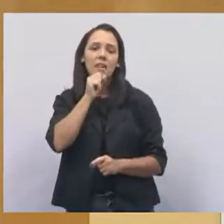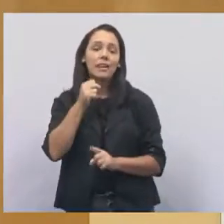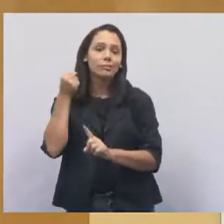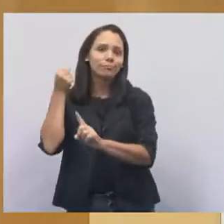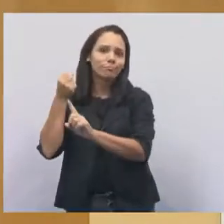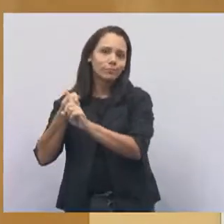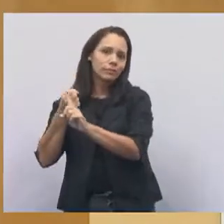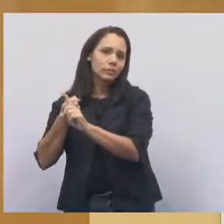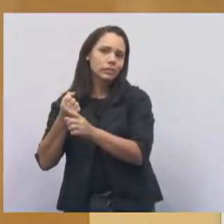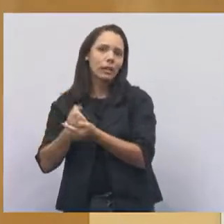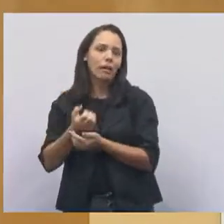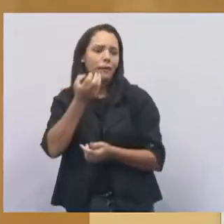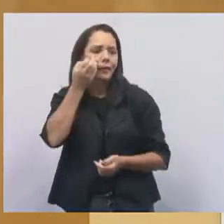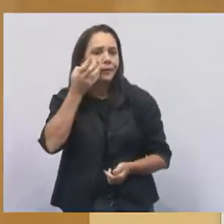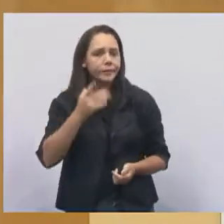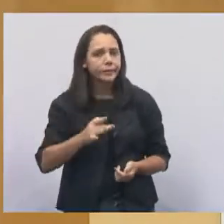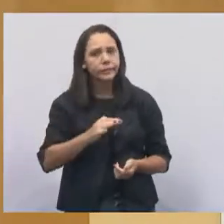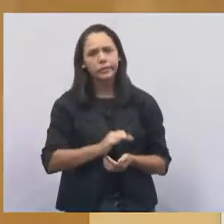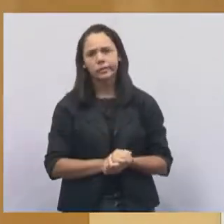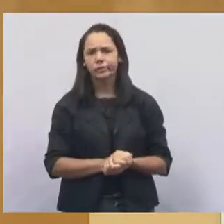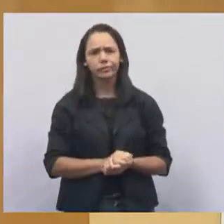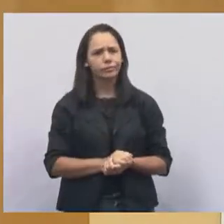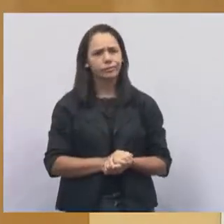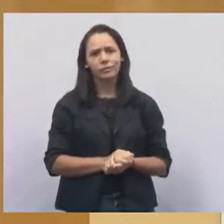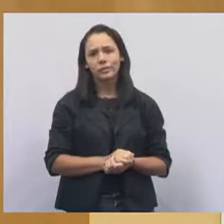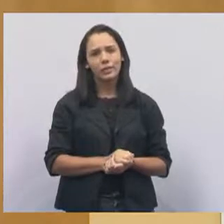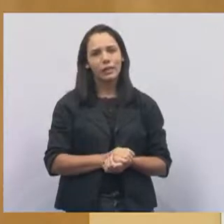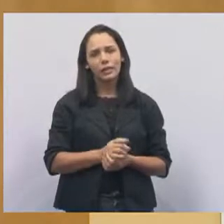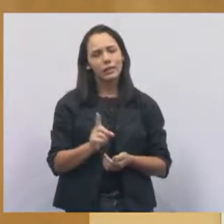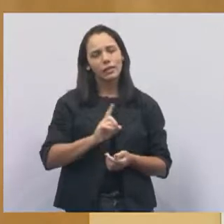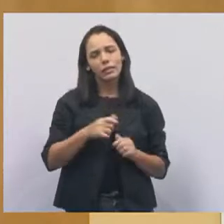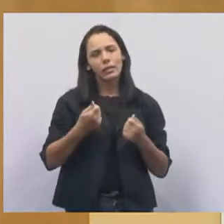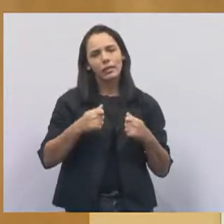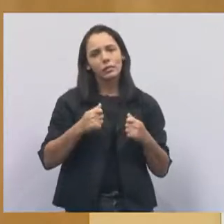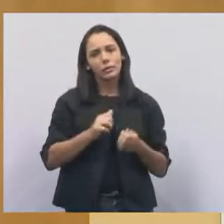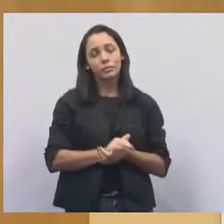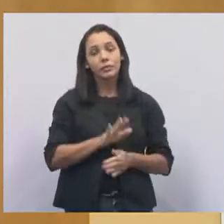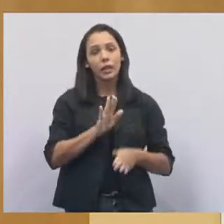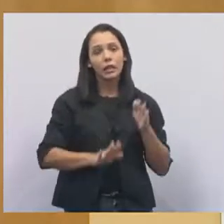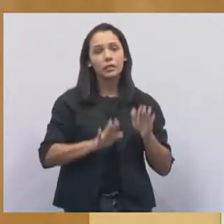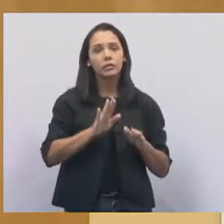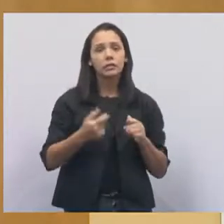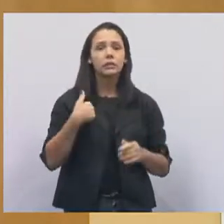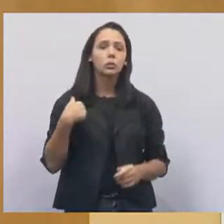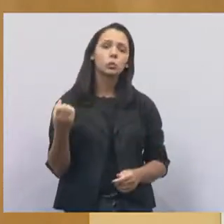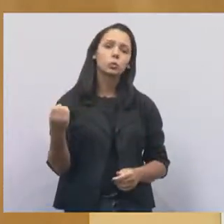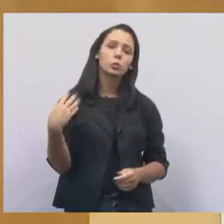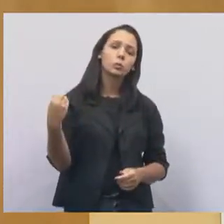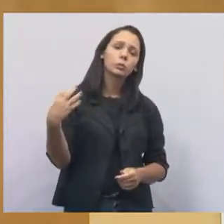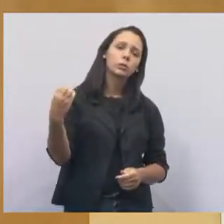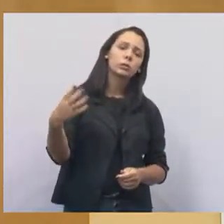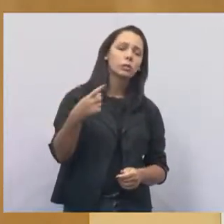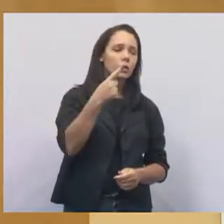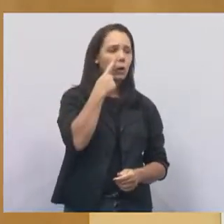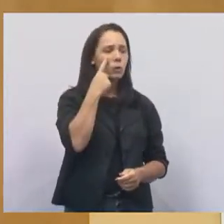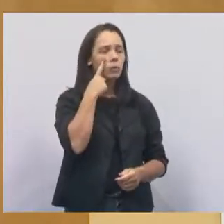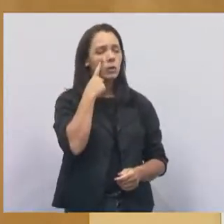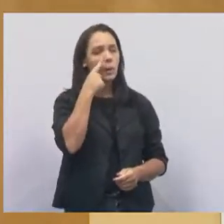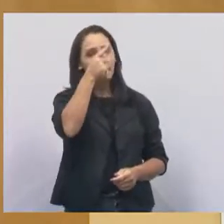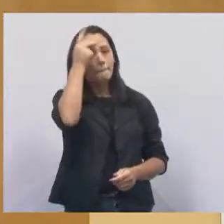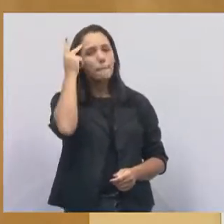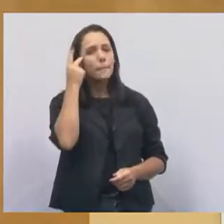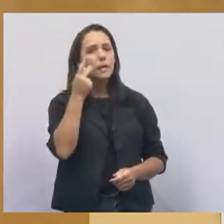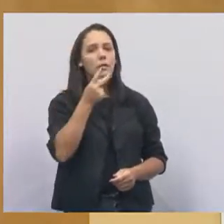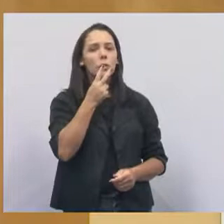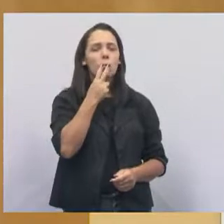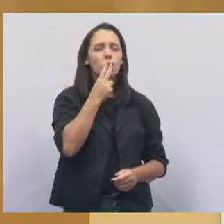então às vezes eu tô viajando eu vejo pessoas Dirigindo né e joga bituca de cigarro pela janela Será que aquela pessoa que tá